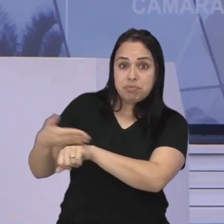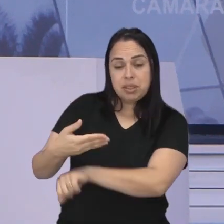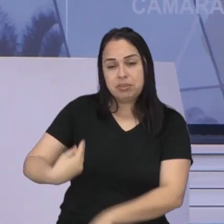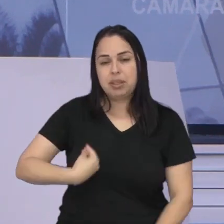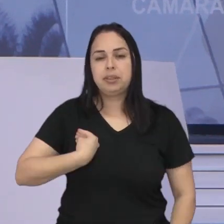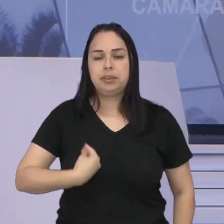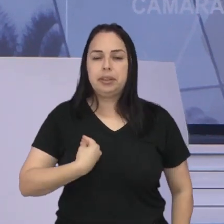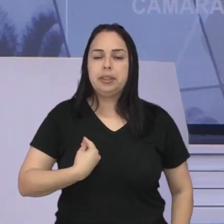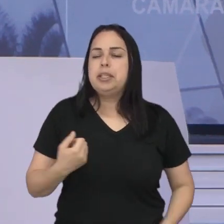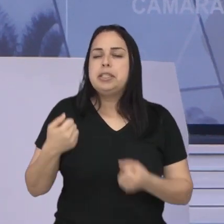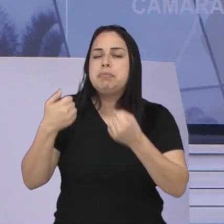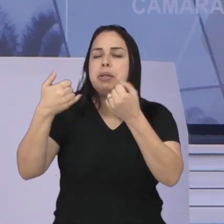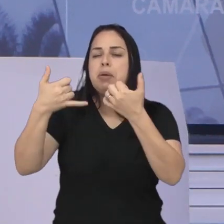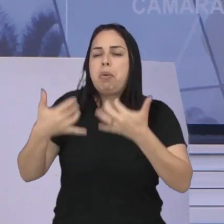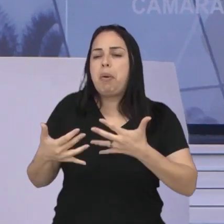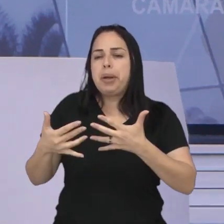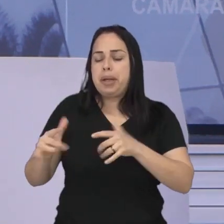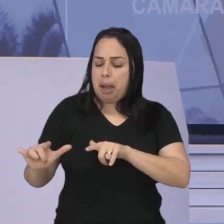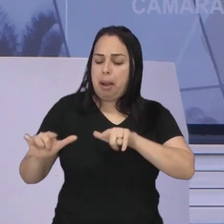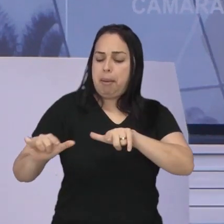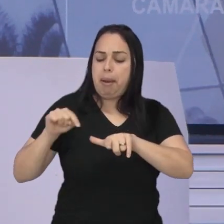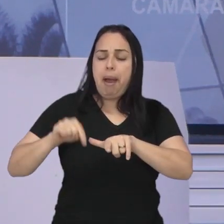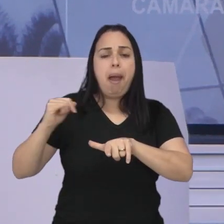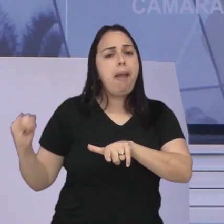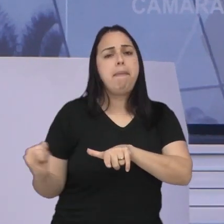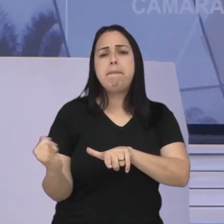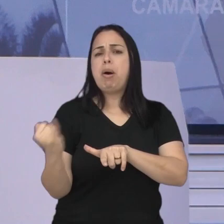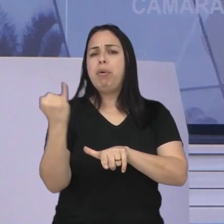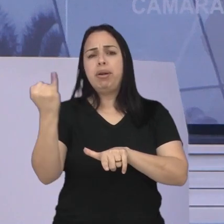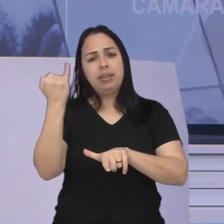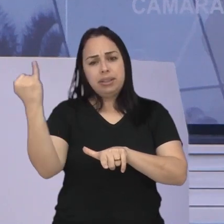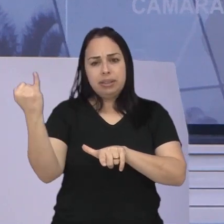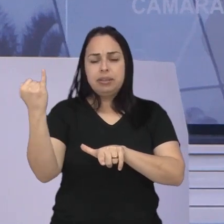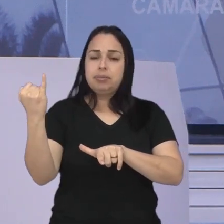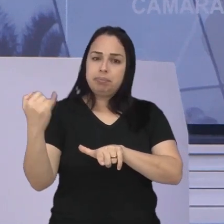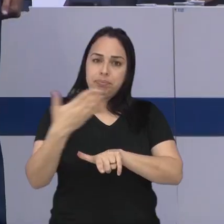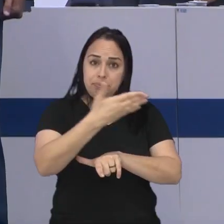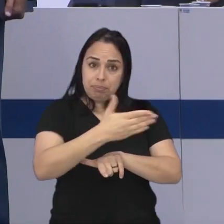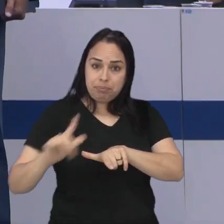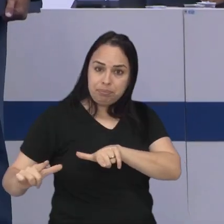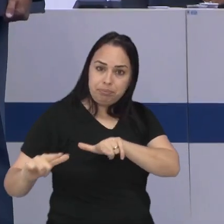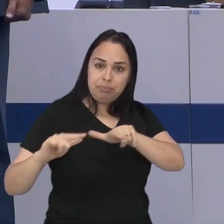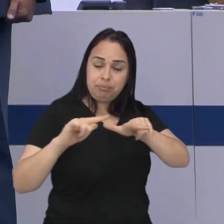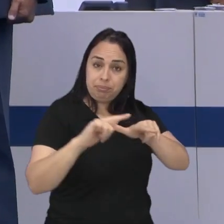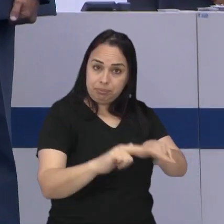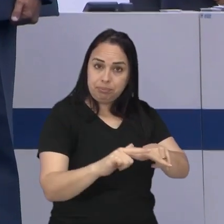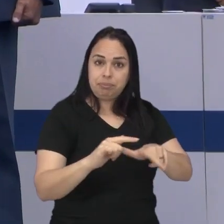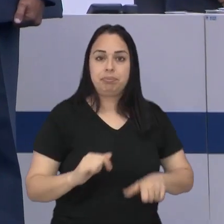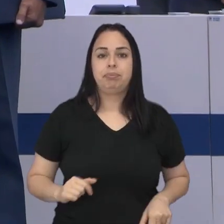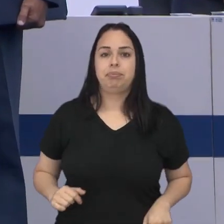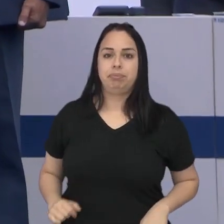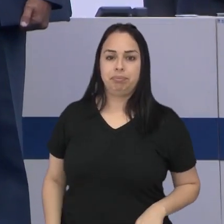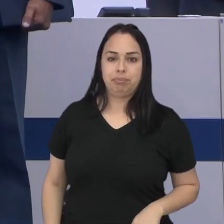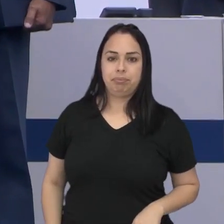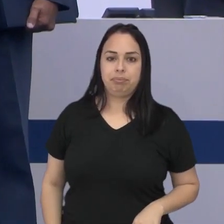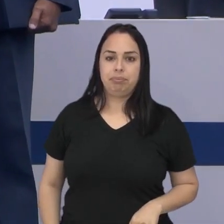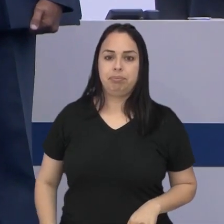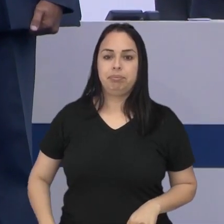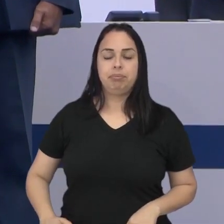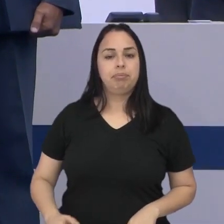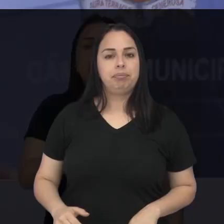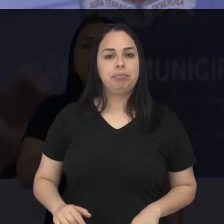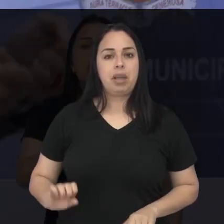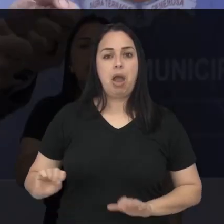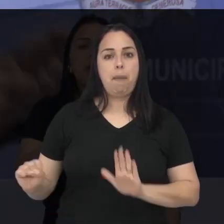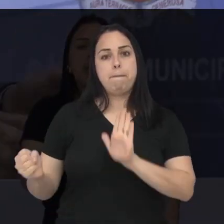sessão solene e falou sobre a importância do título de cidadão joseense concedido ao tenente-coronel Wilker dos Santos